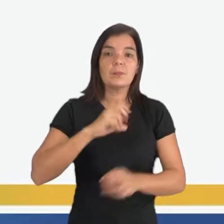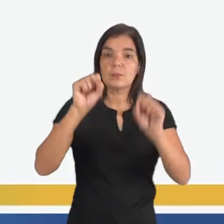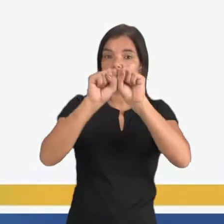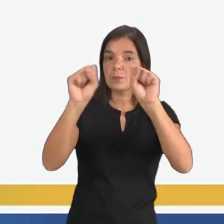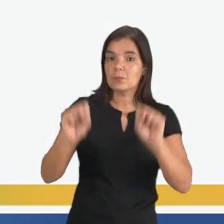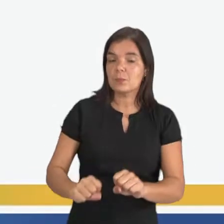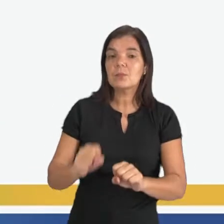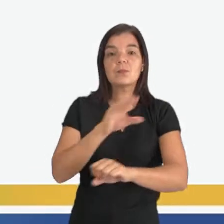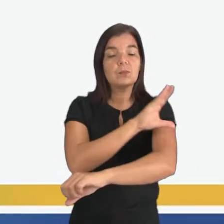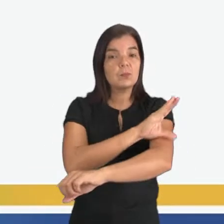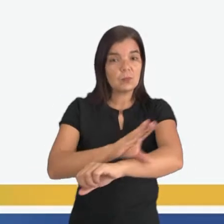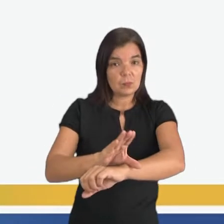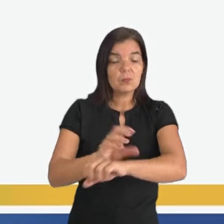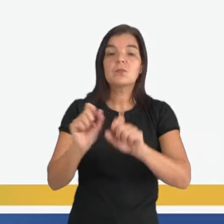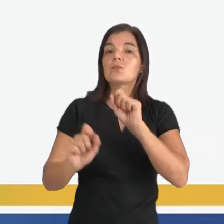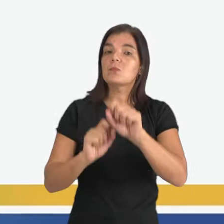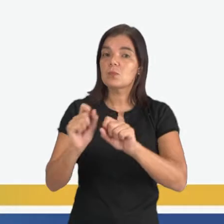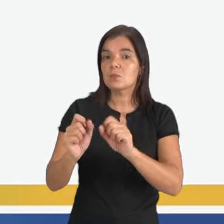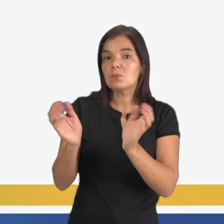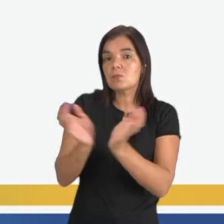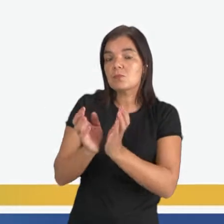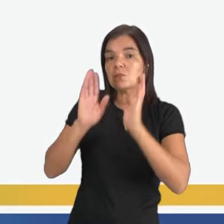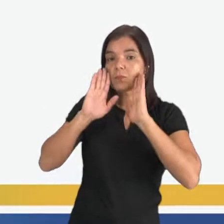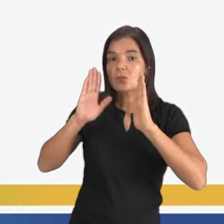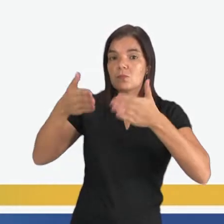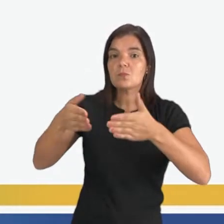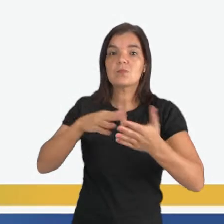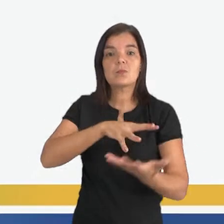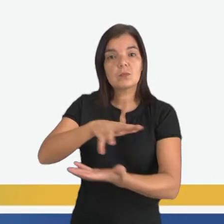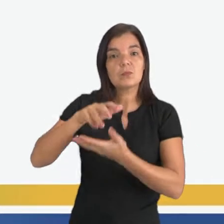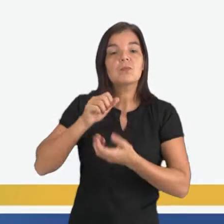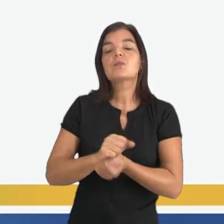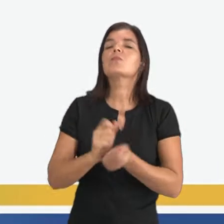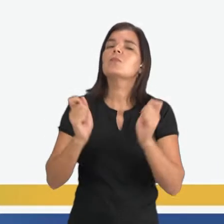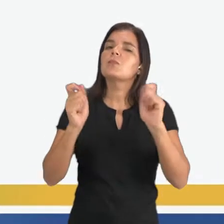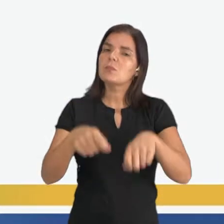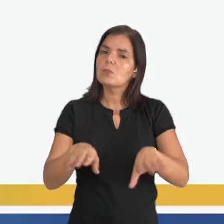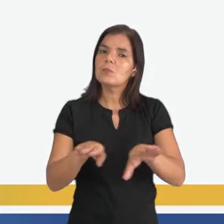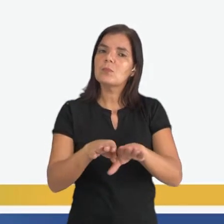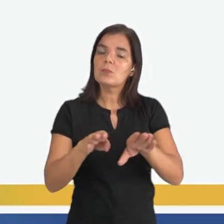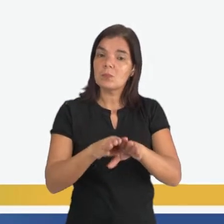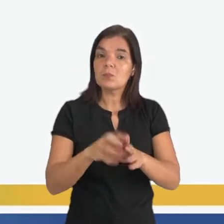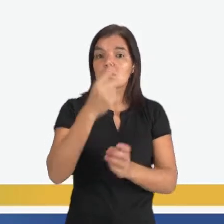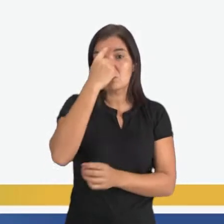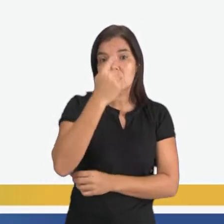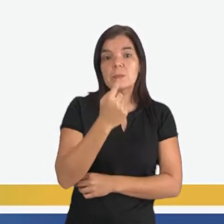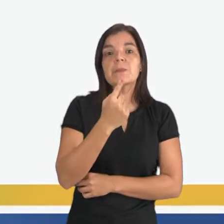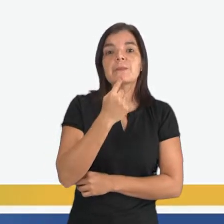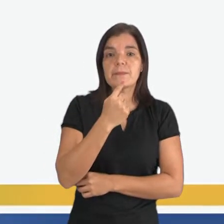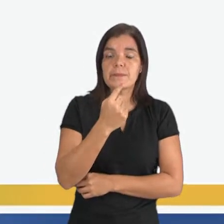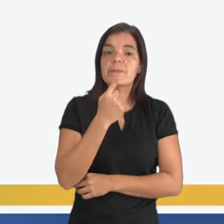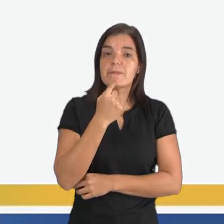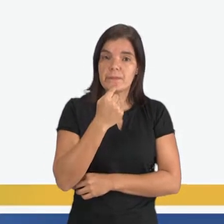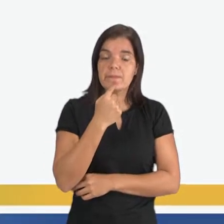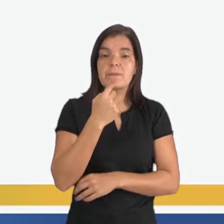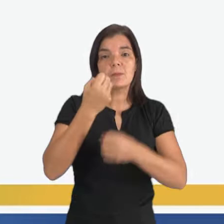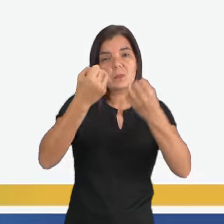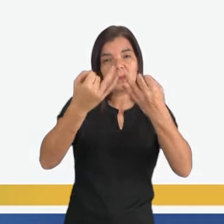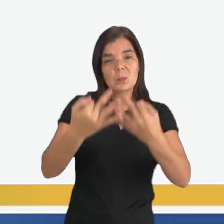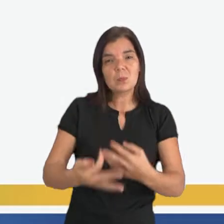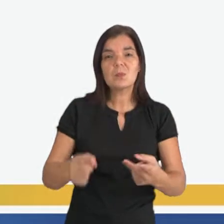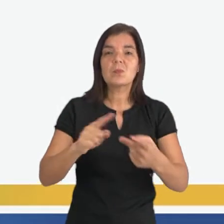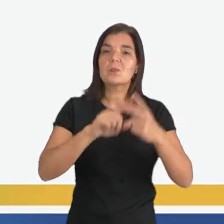sistema cultural de crenças e visão de mundo que, por meio de símbolos, né?